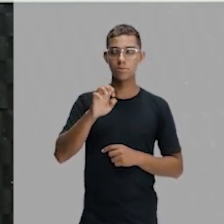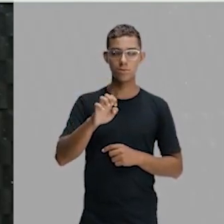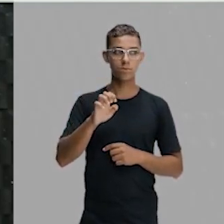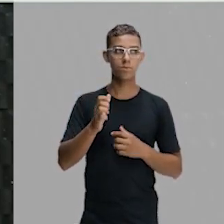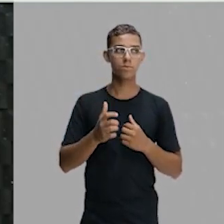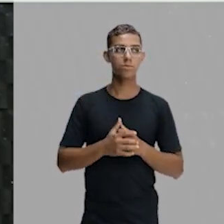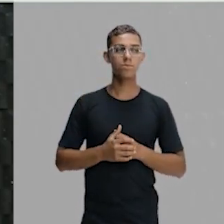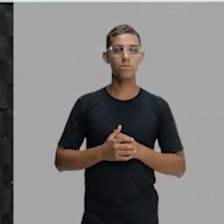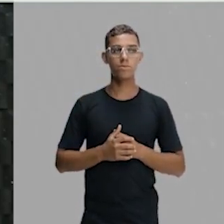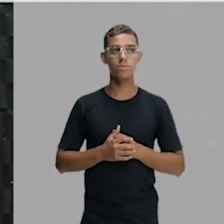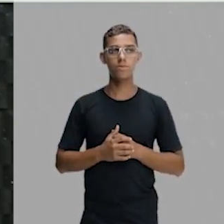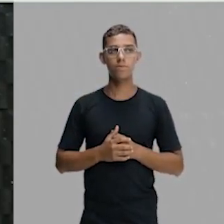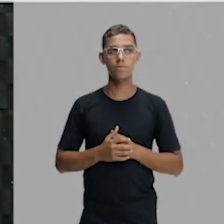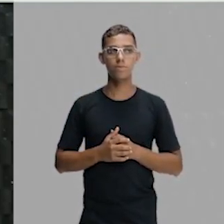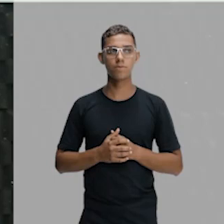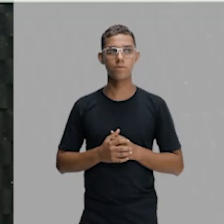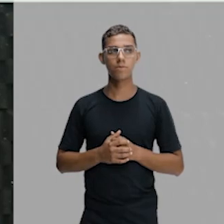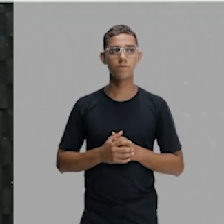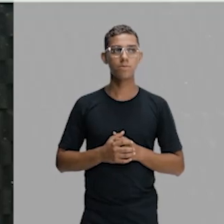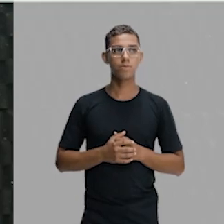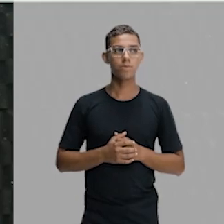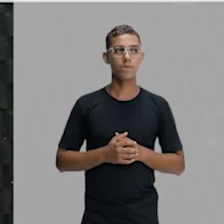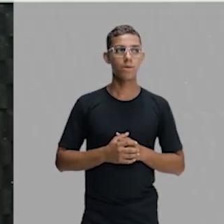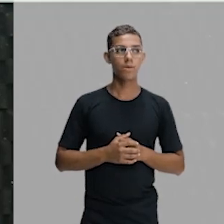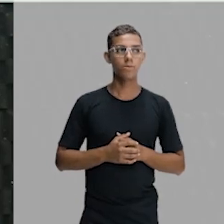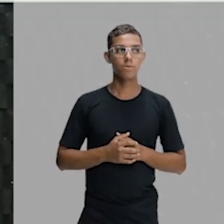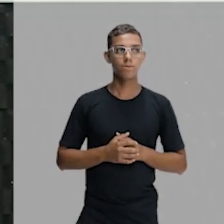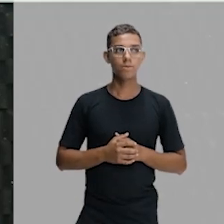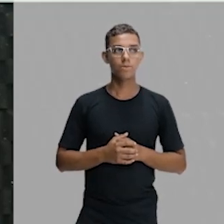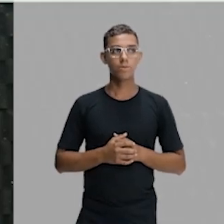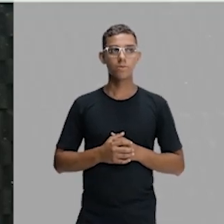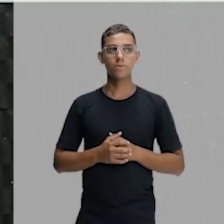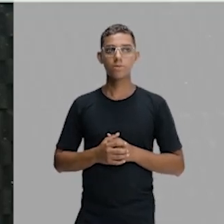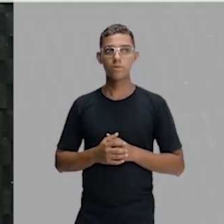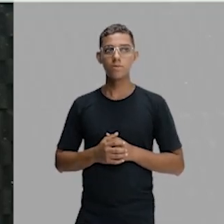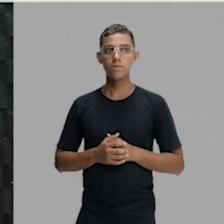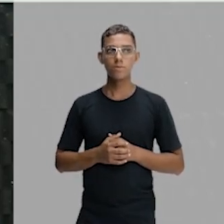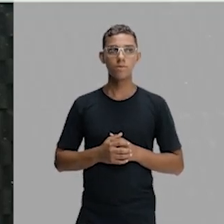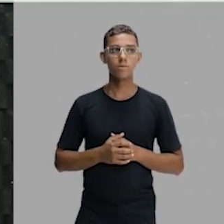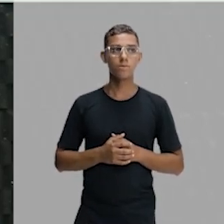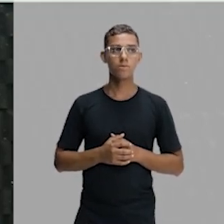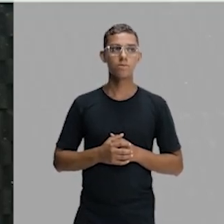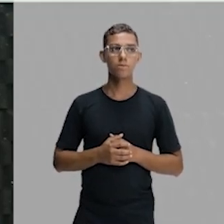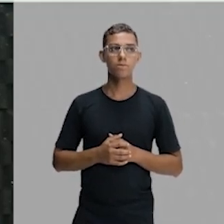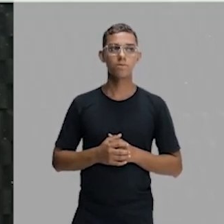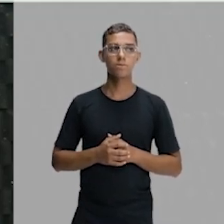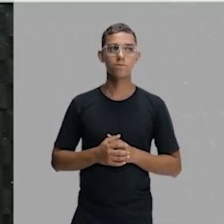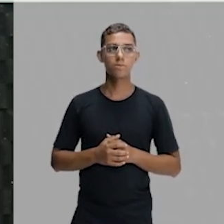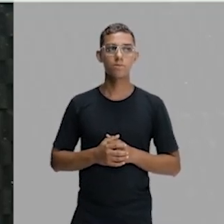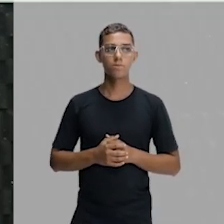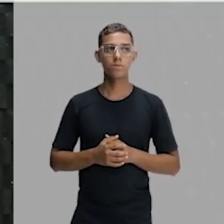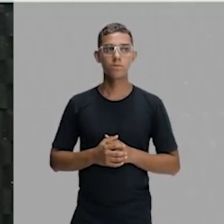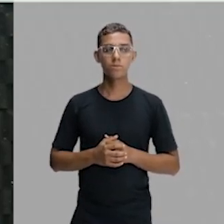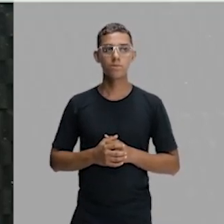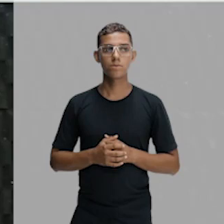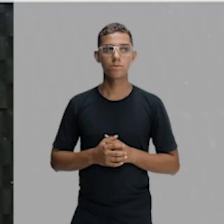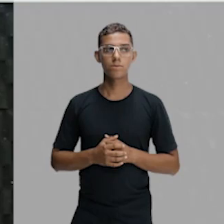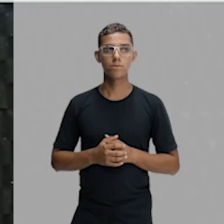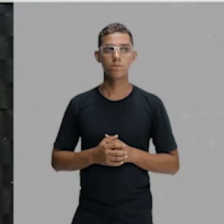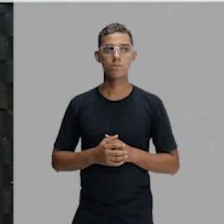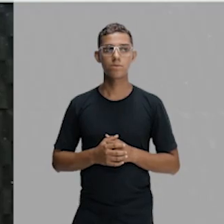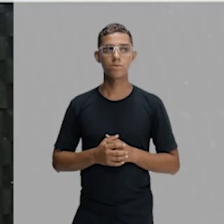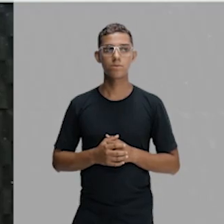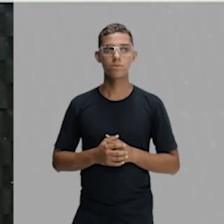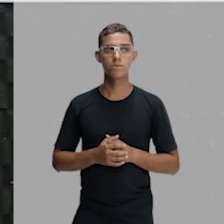eu vou ter essa seguinte situação. Eu vou até representar por letra com a cor diferente, ó. Azinho, azinho.